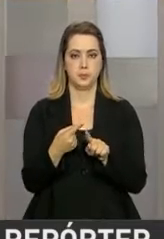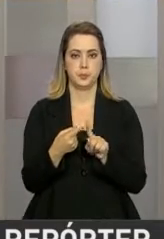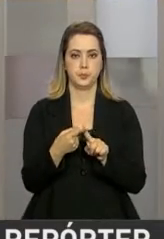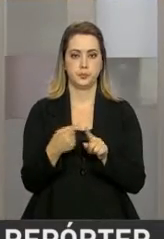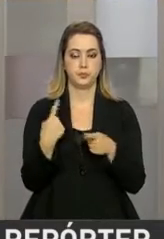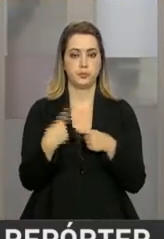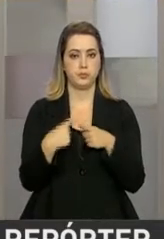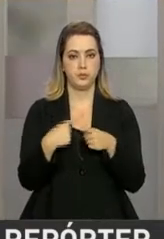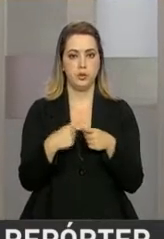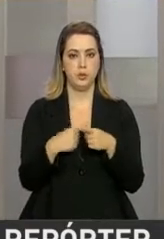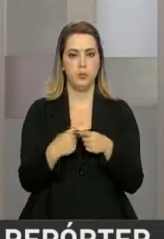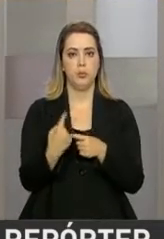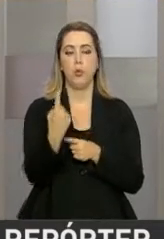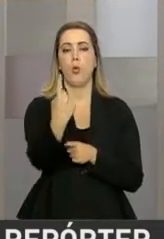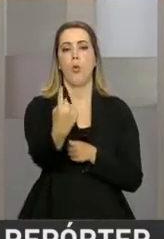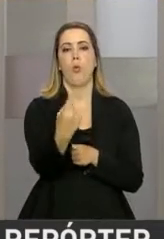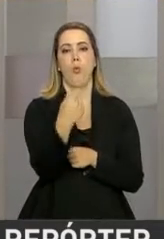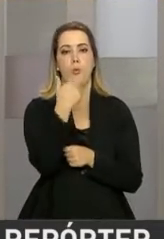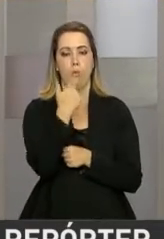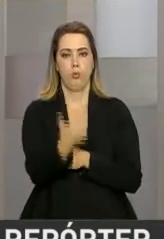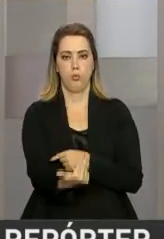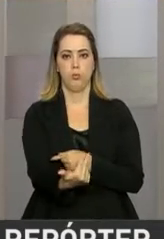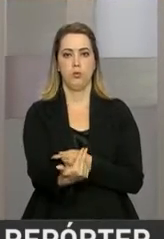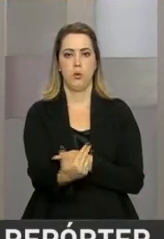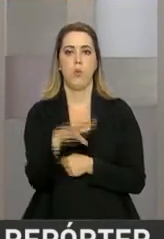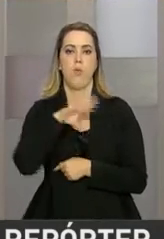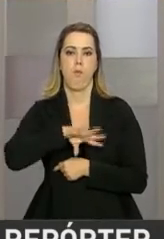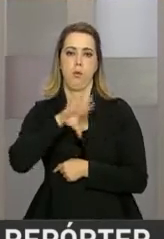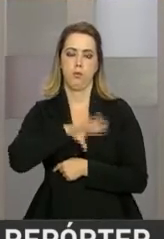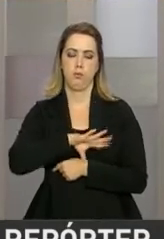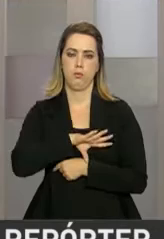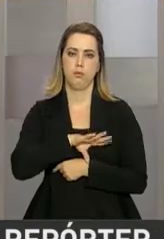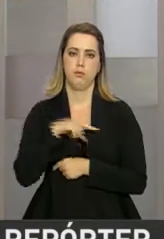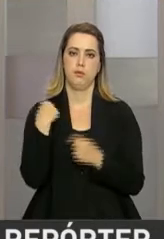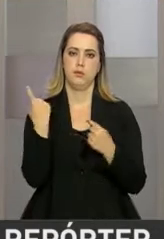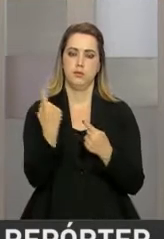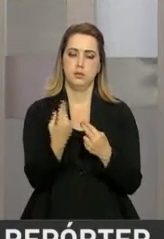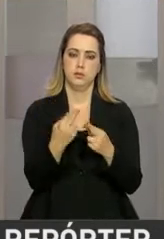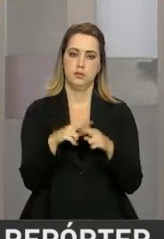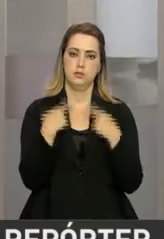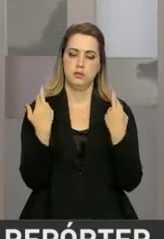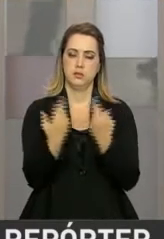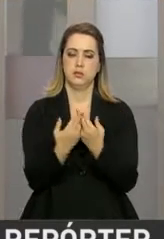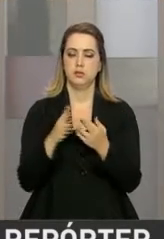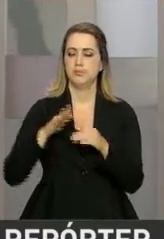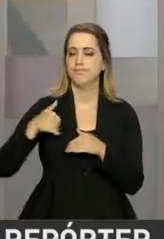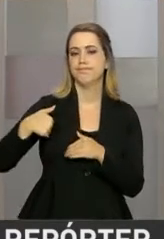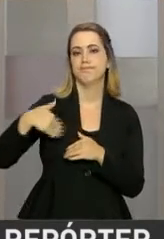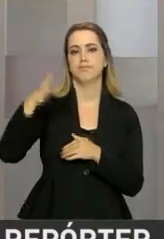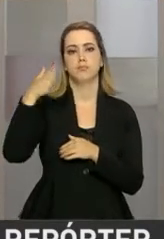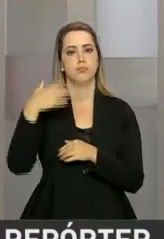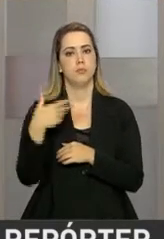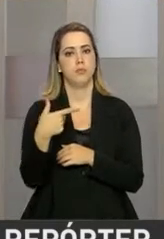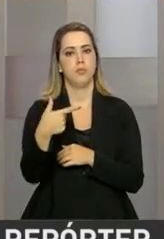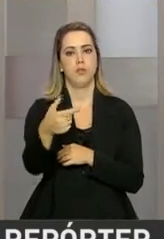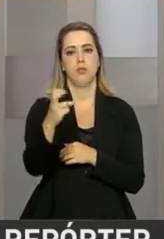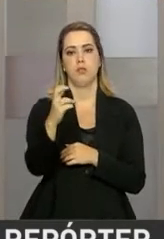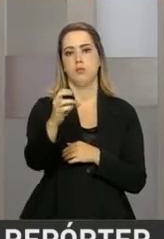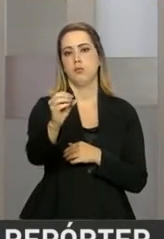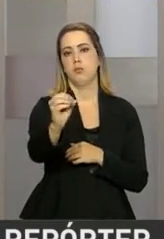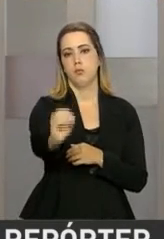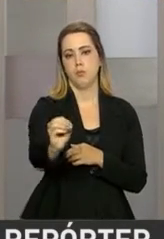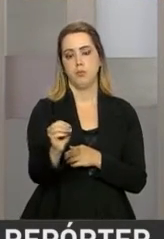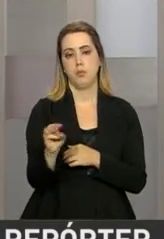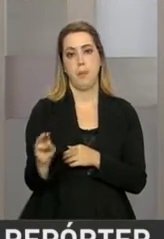função do idioma em função da língua não é e nós reunimos sabem todos mais de 250